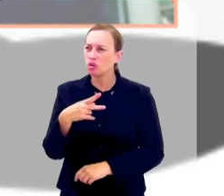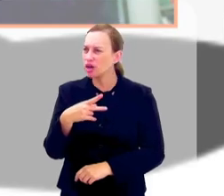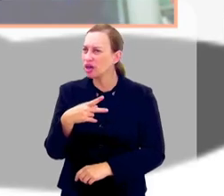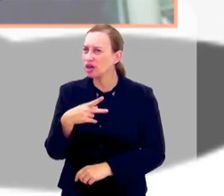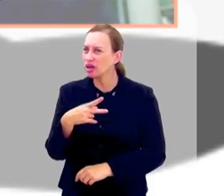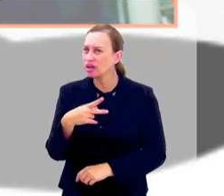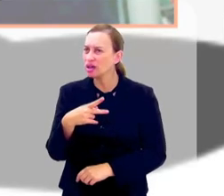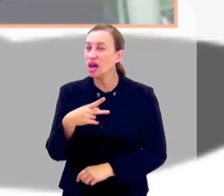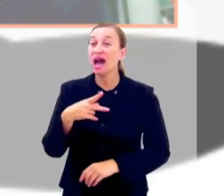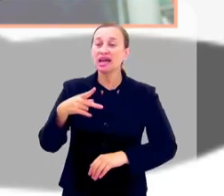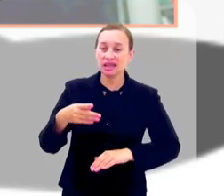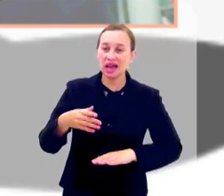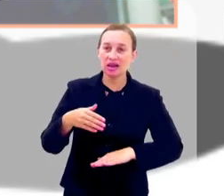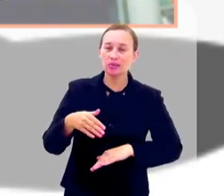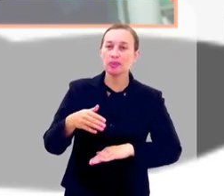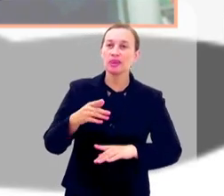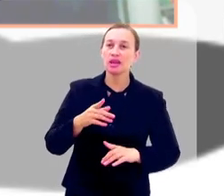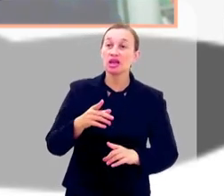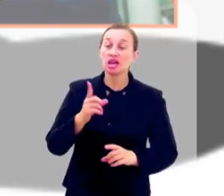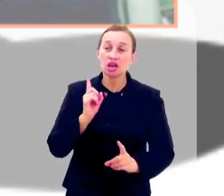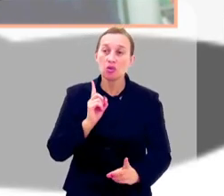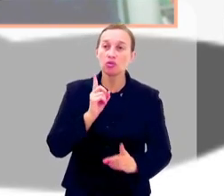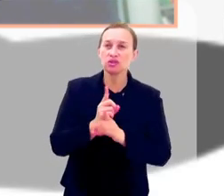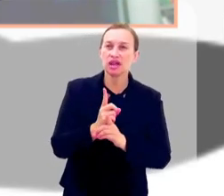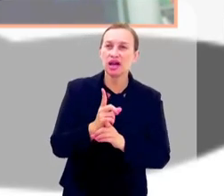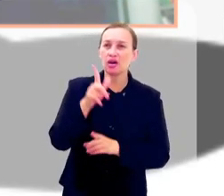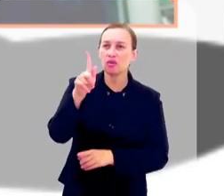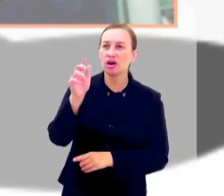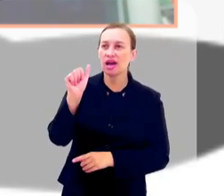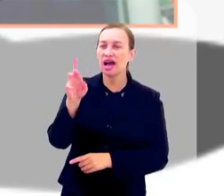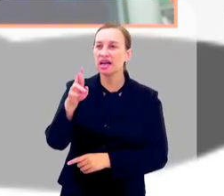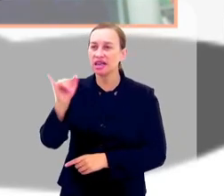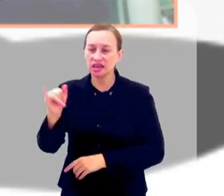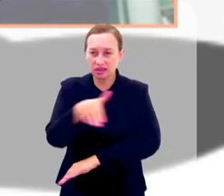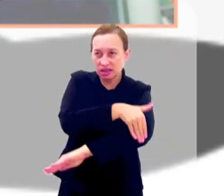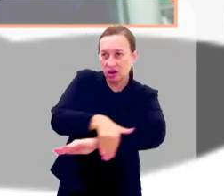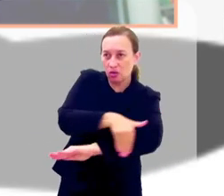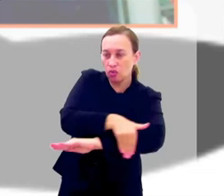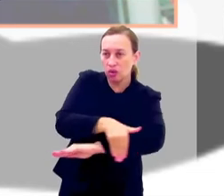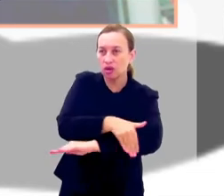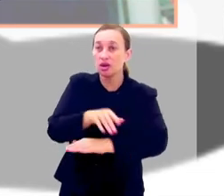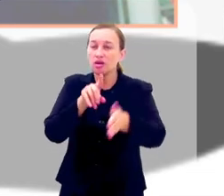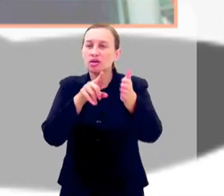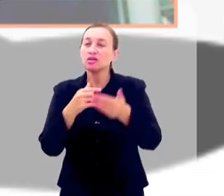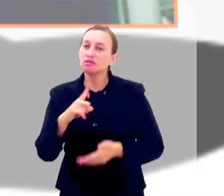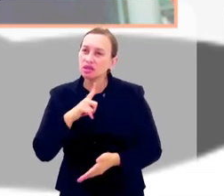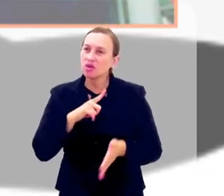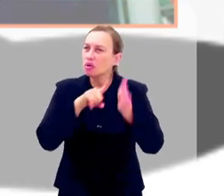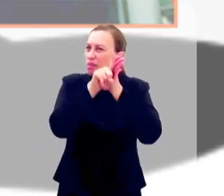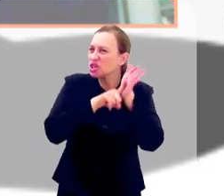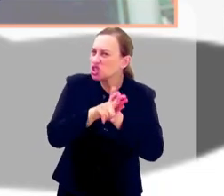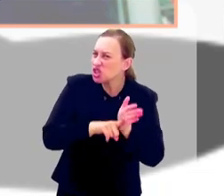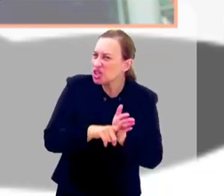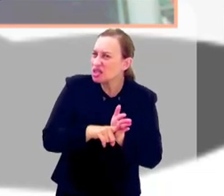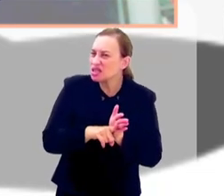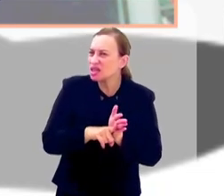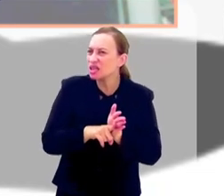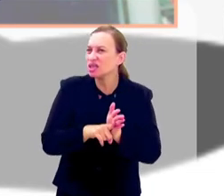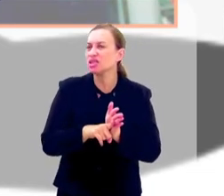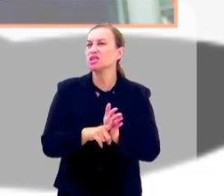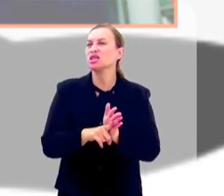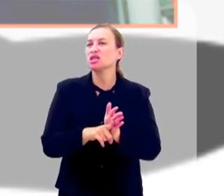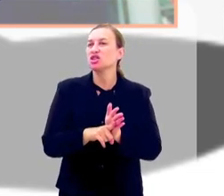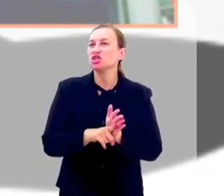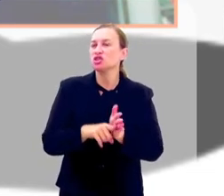cruzar com um gari na rua. Tem uma dissertação de mestrado, deixo aqui de referência, se quiser procurar, uma dissertação